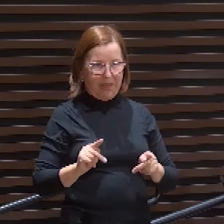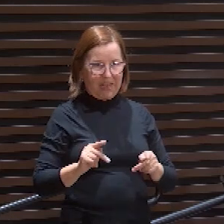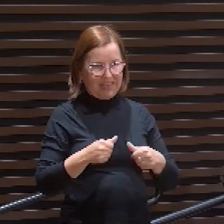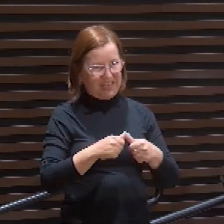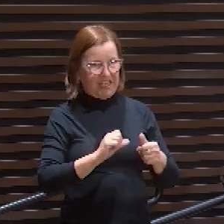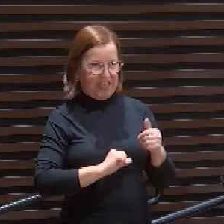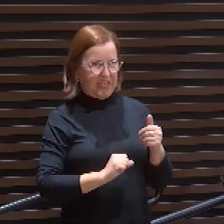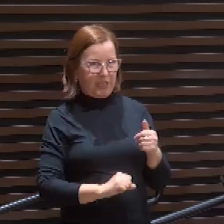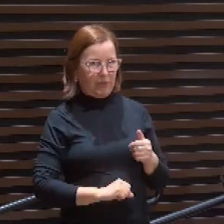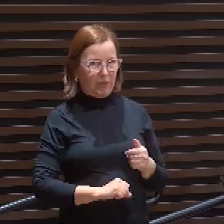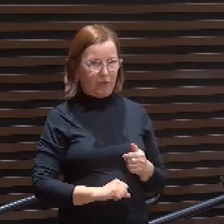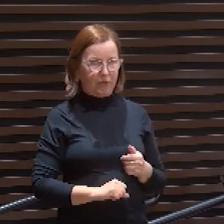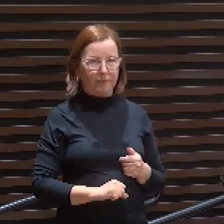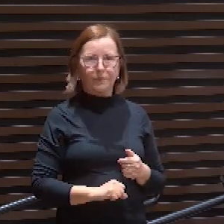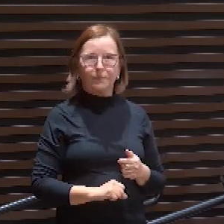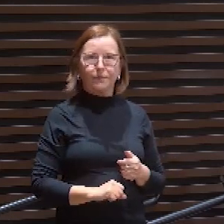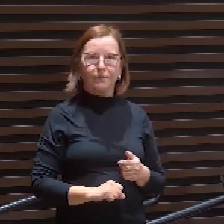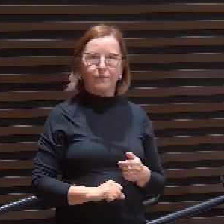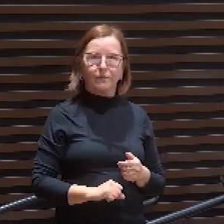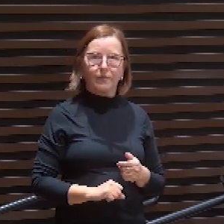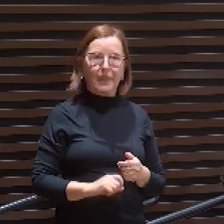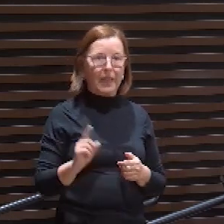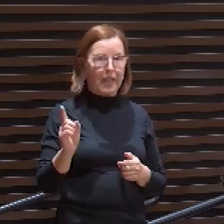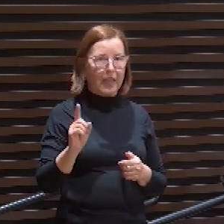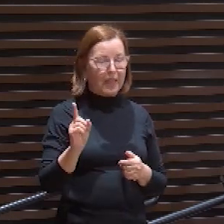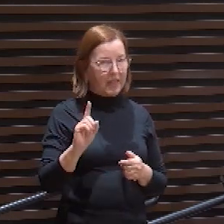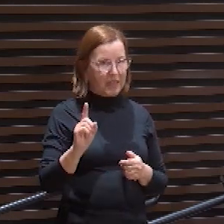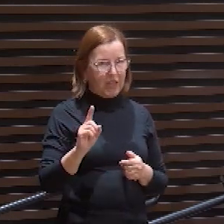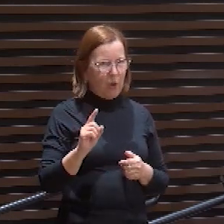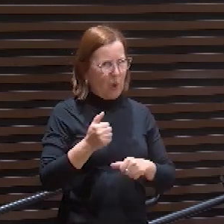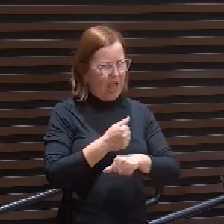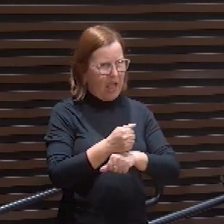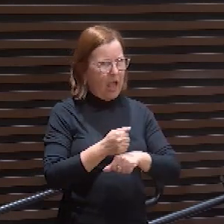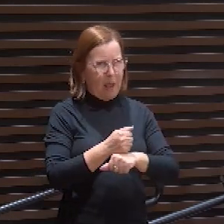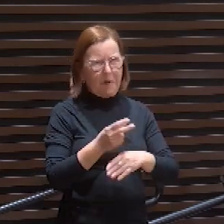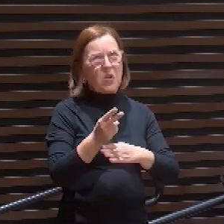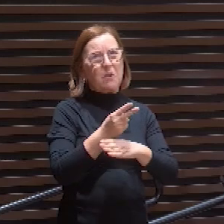Não foi Abraão que buscou Melquisedeque.